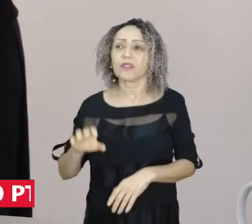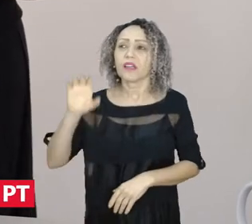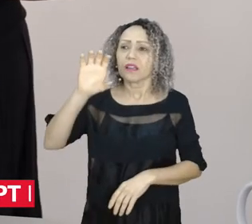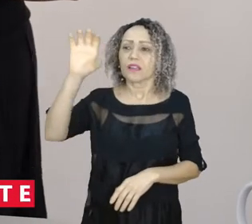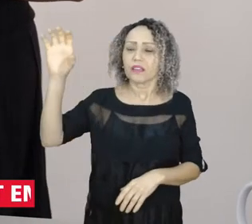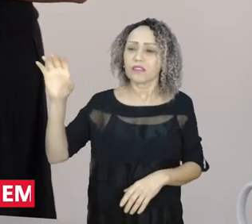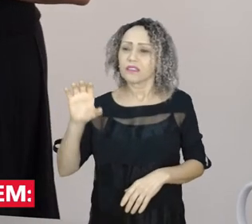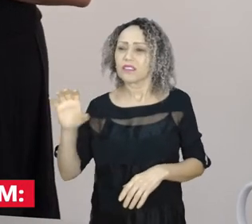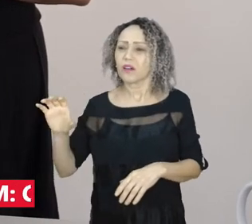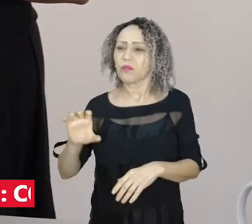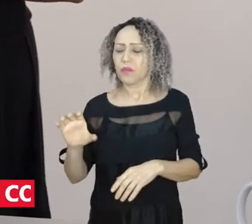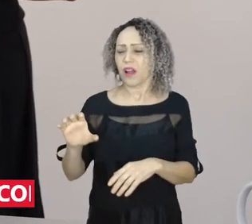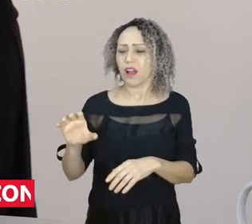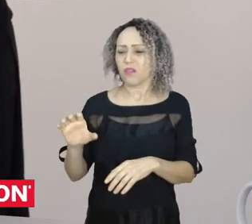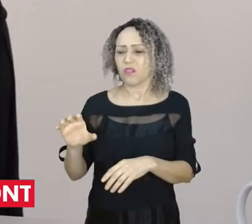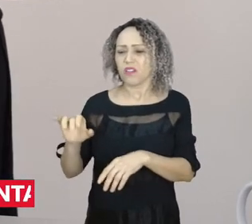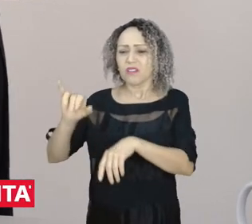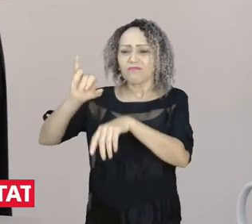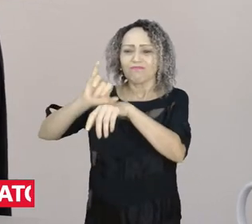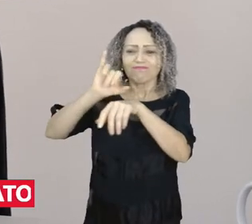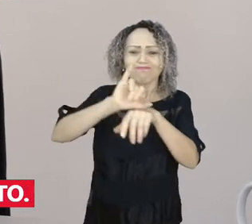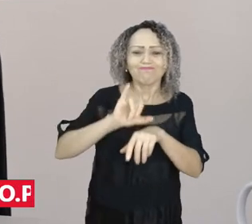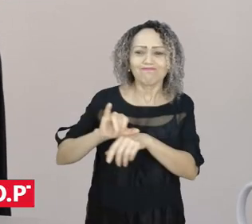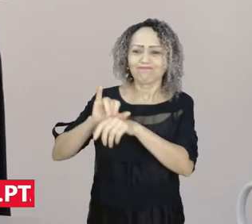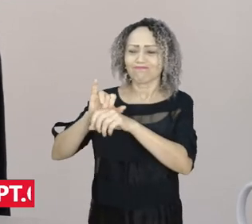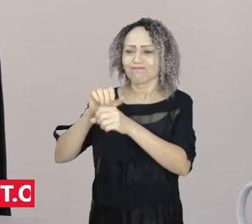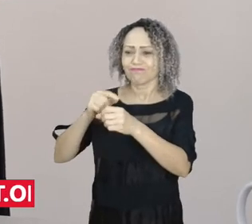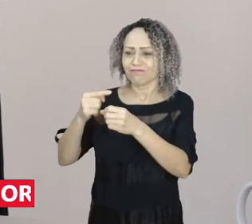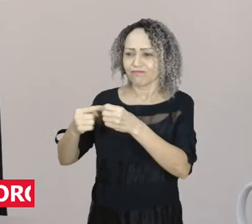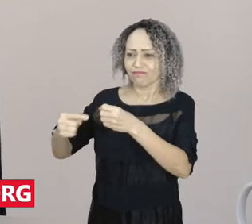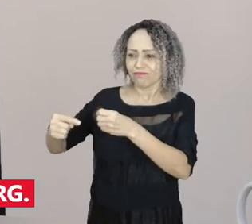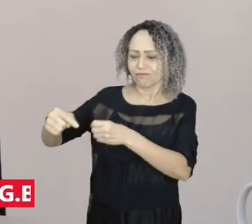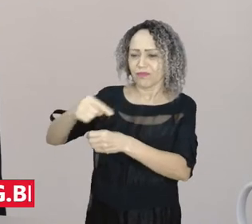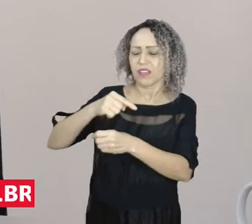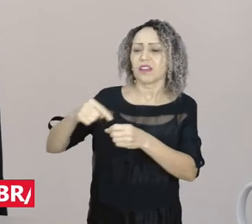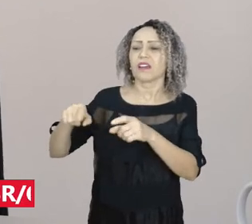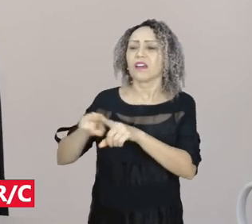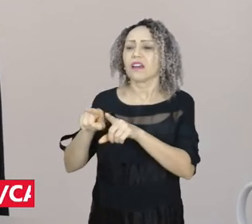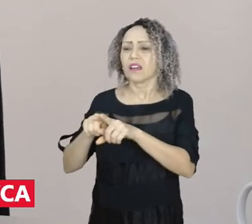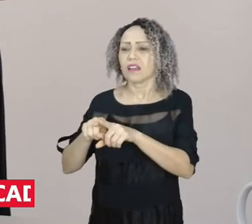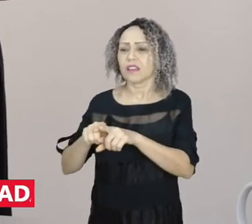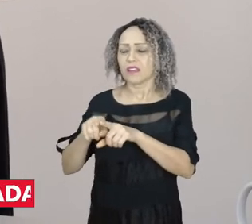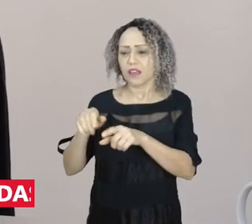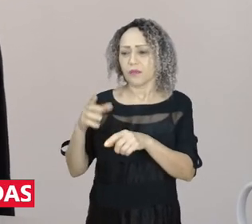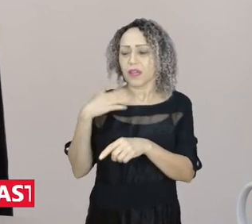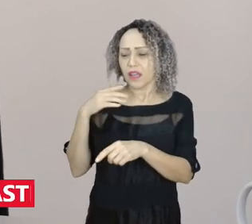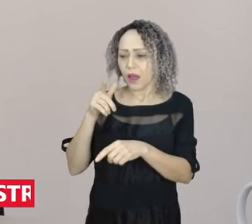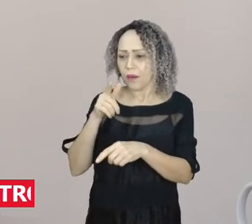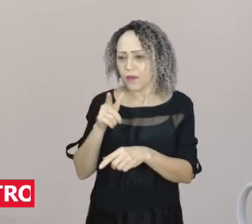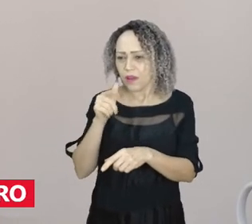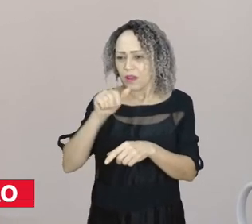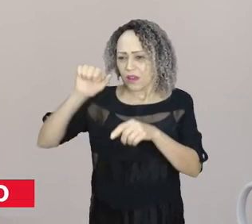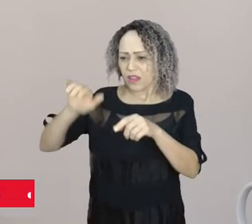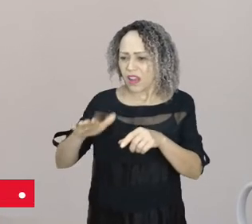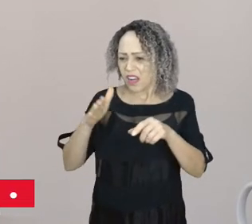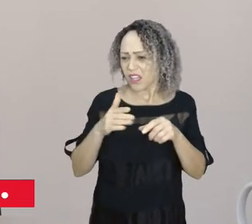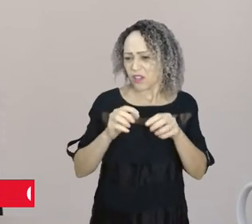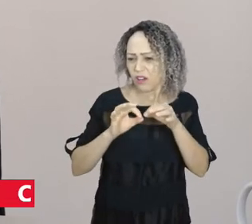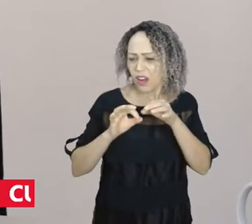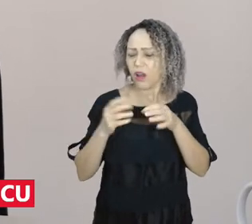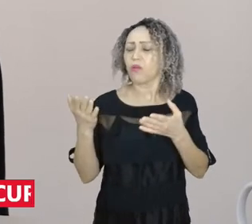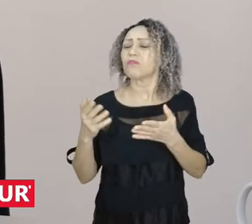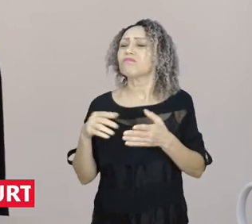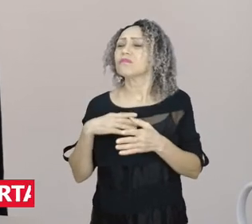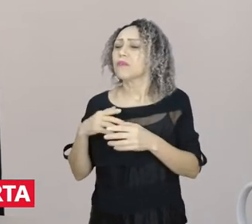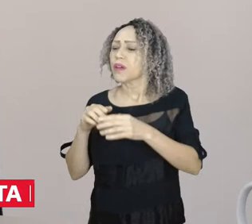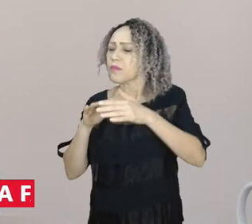região metropolitana de São Paulo, a macro metropolitana paulista, a Baixada Santista, tudo aqui concentrando sempre